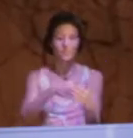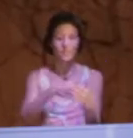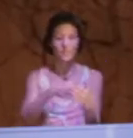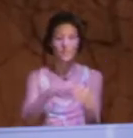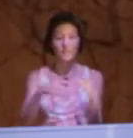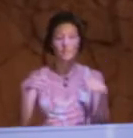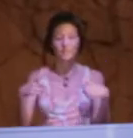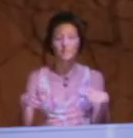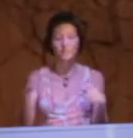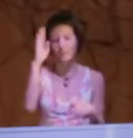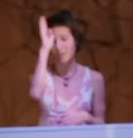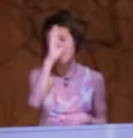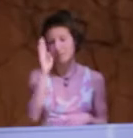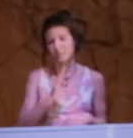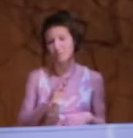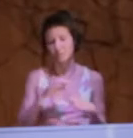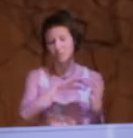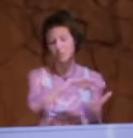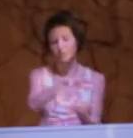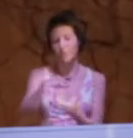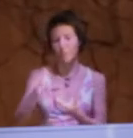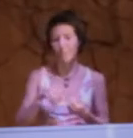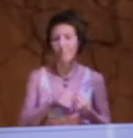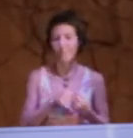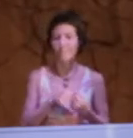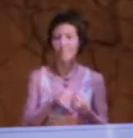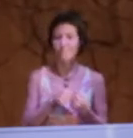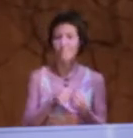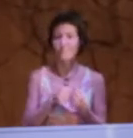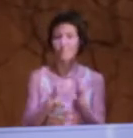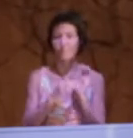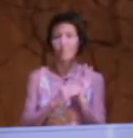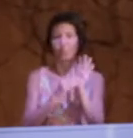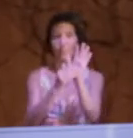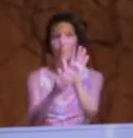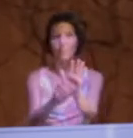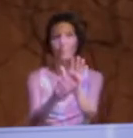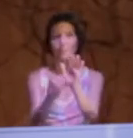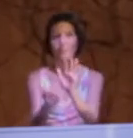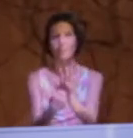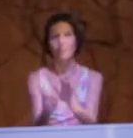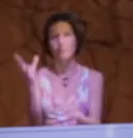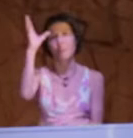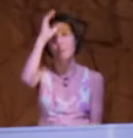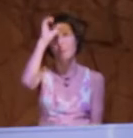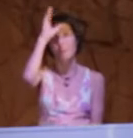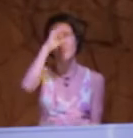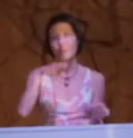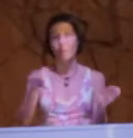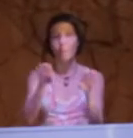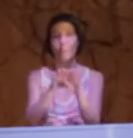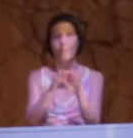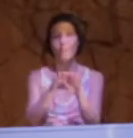me antecede, é uma diferença de 9 anos. Então, eu vi ali o filho caçula com uma mulher já com seus 40 anos, que